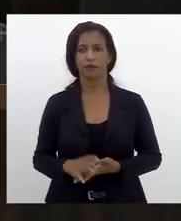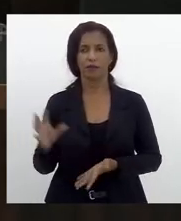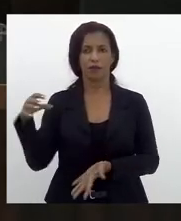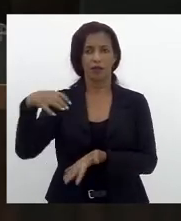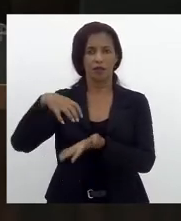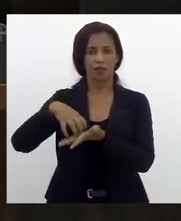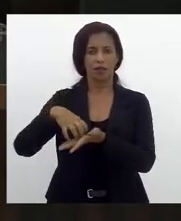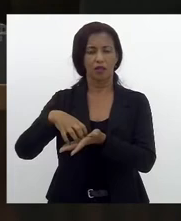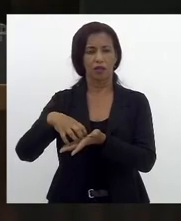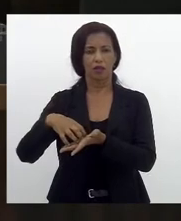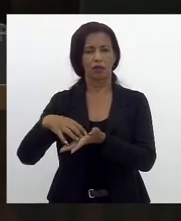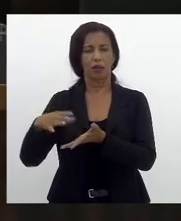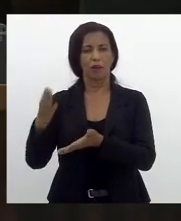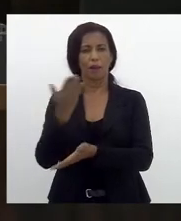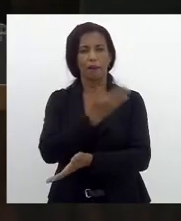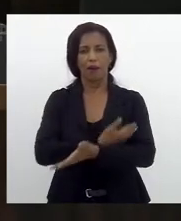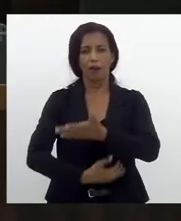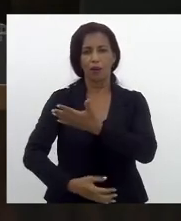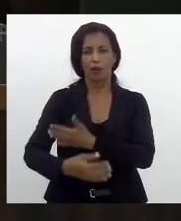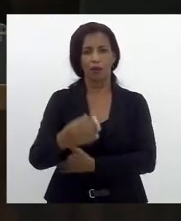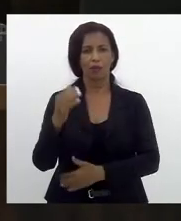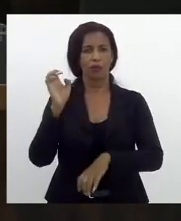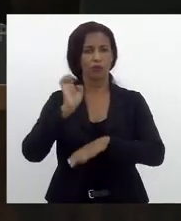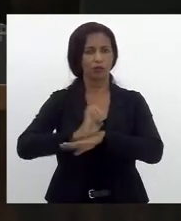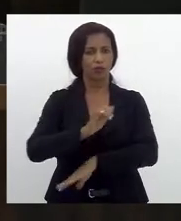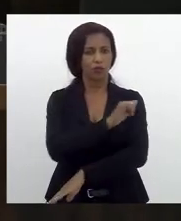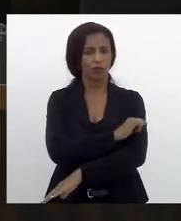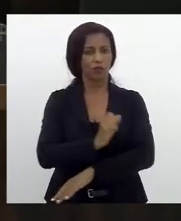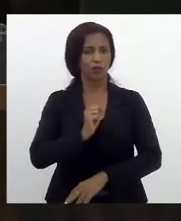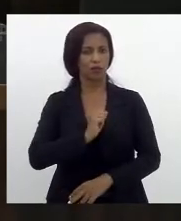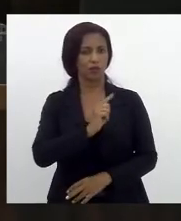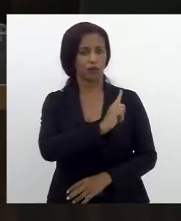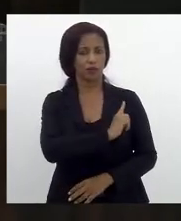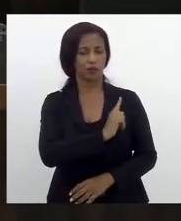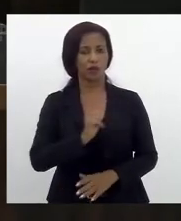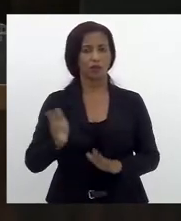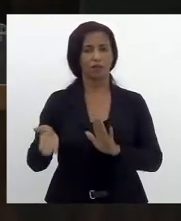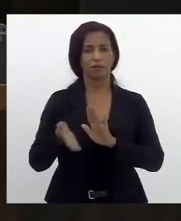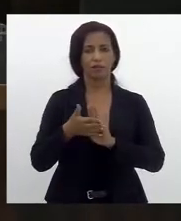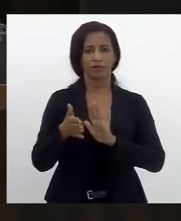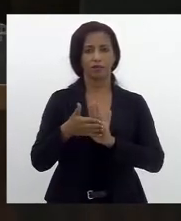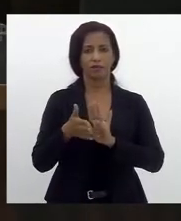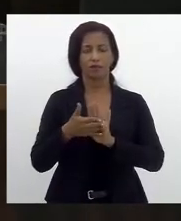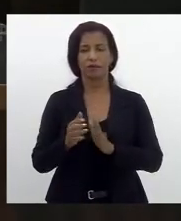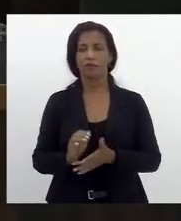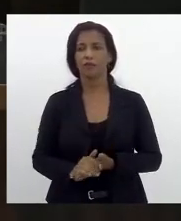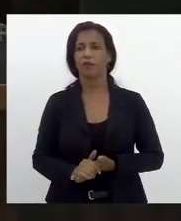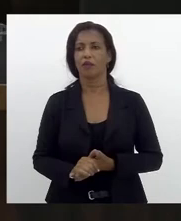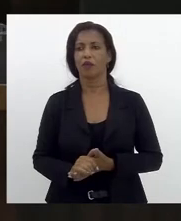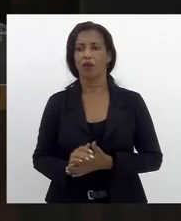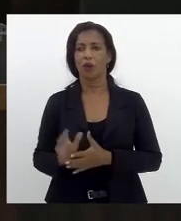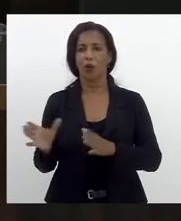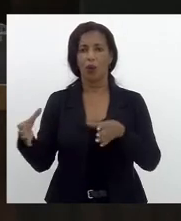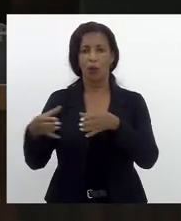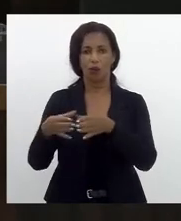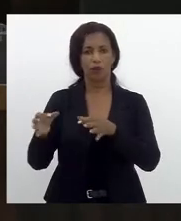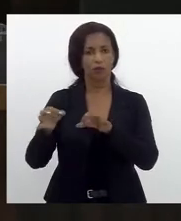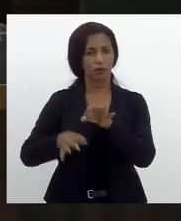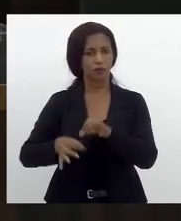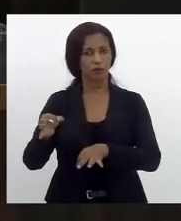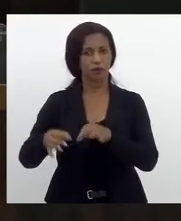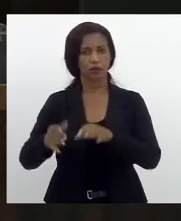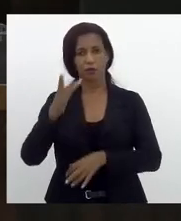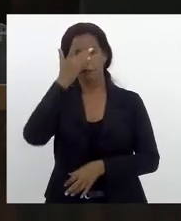Centro Paralímpico do Estado do Rio de Janeiro em São Gonçalo, pendente de pareceres das comissões de Constituição e Justiça,